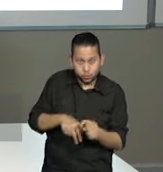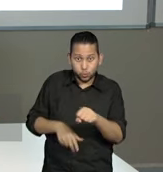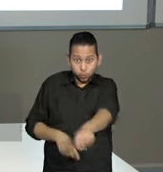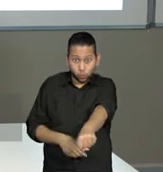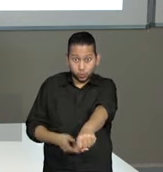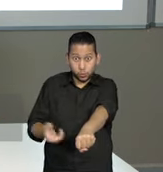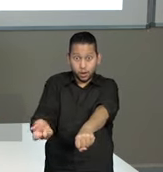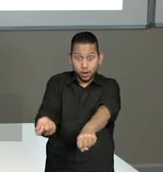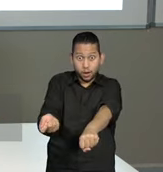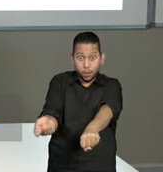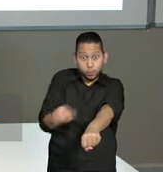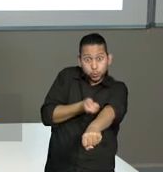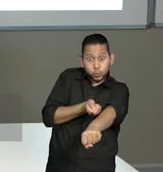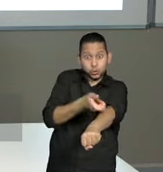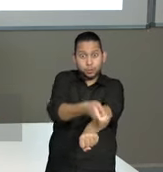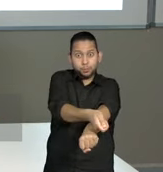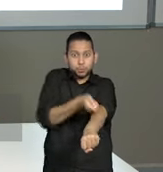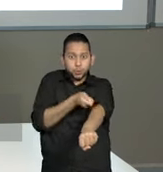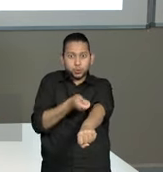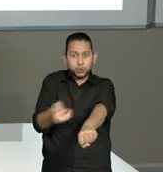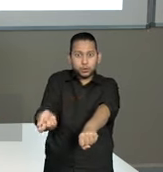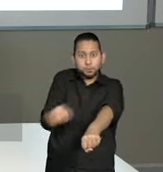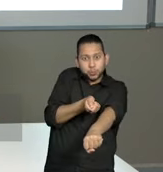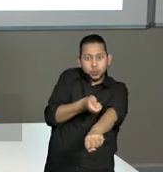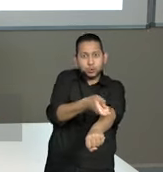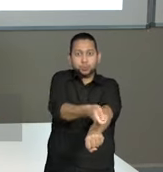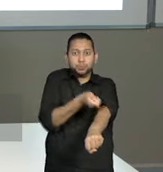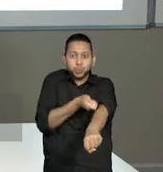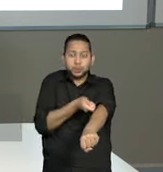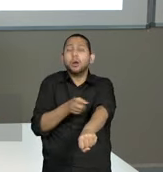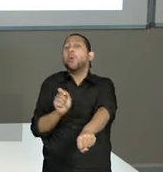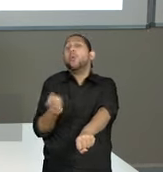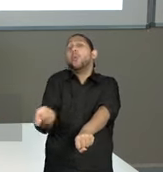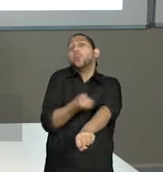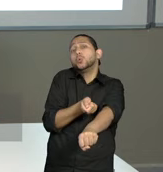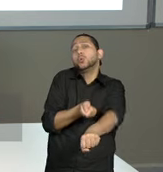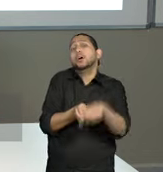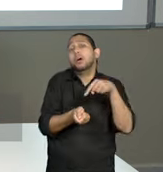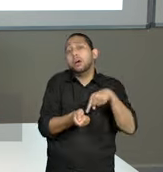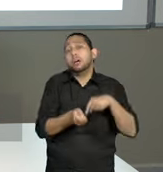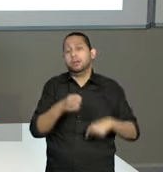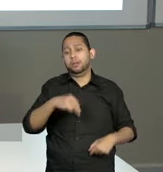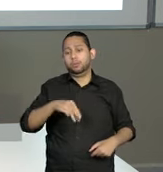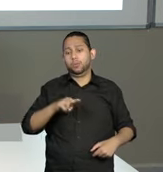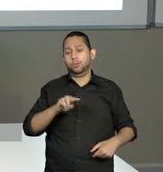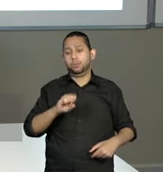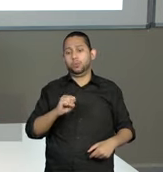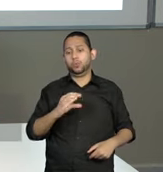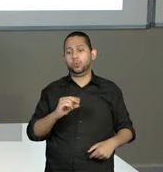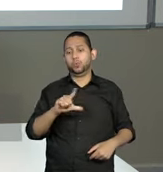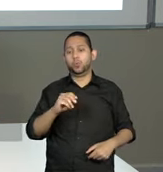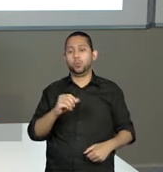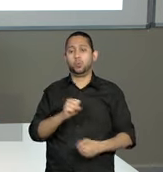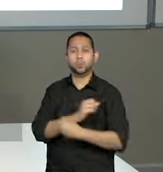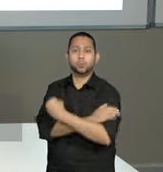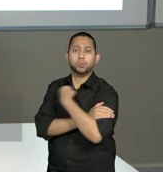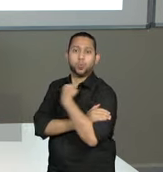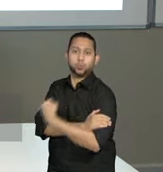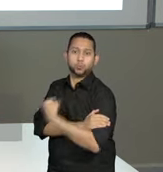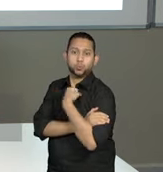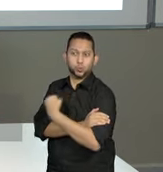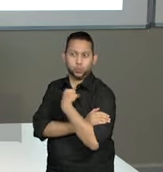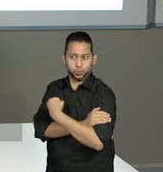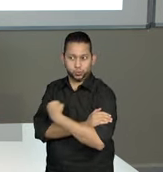ele realize o movimento. Essas estruturas são os músculos, tá? Então, o